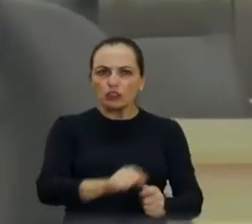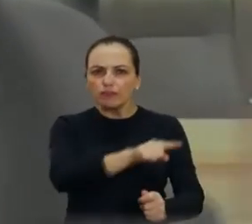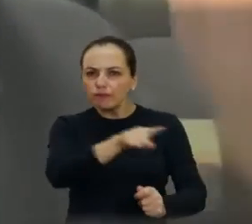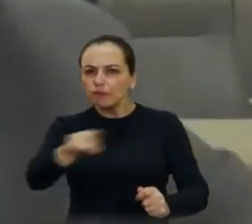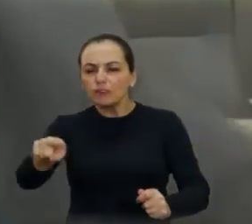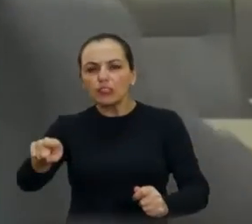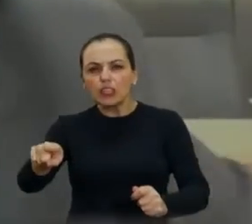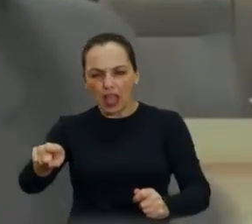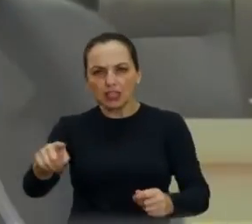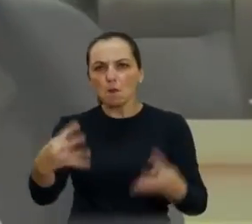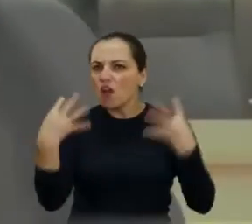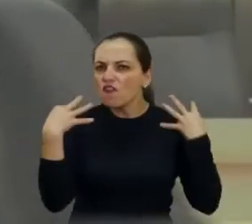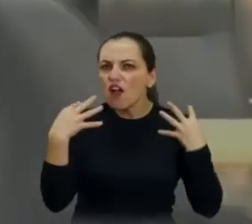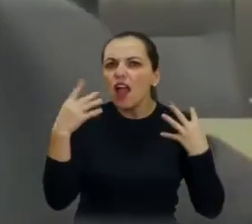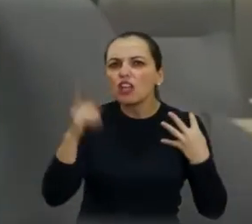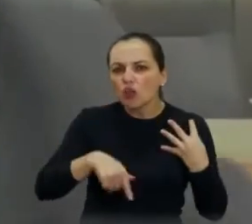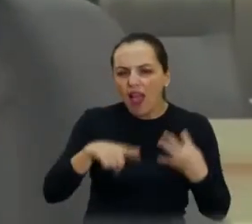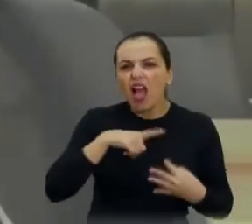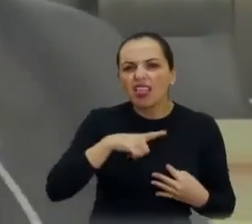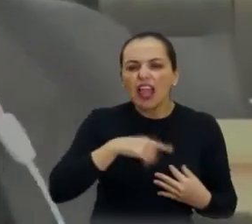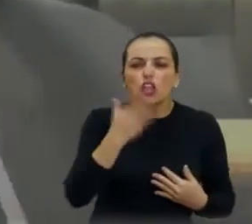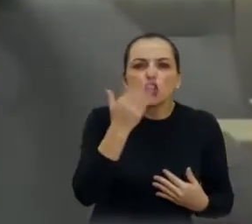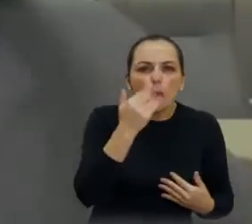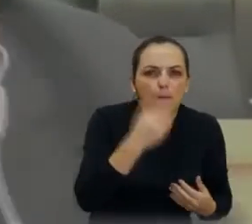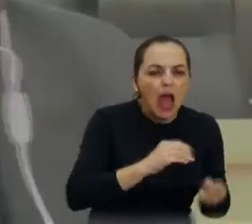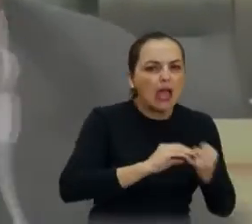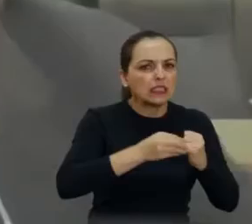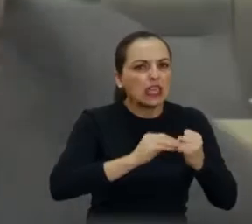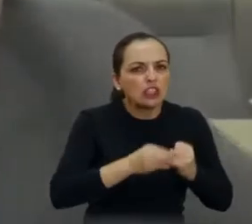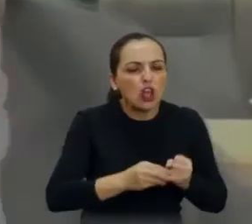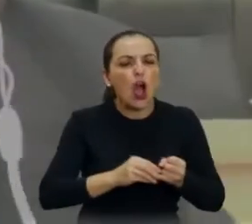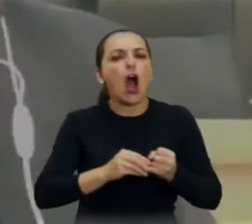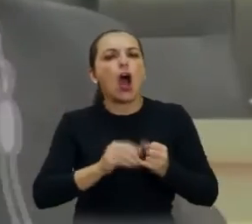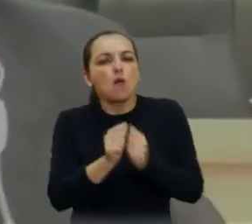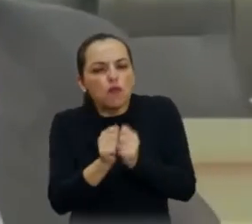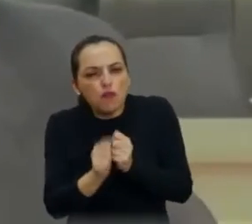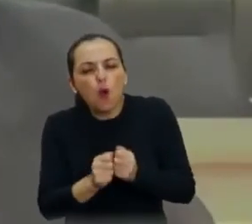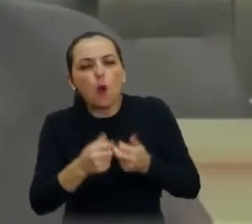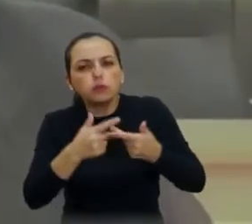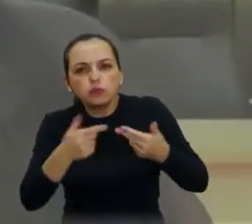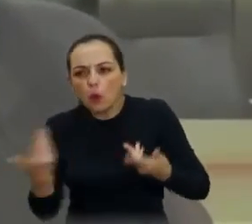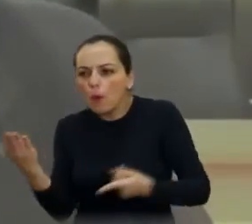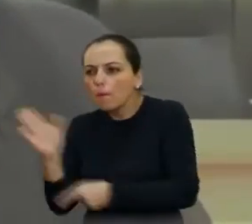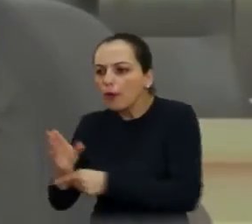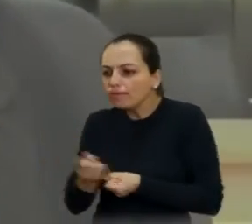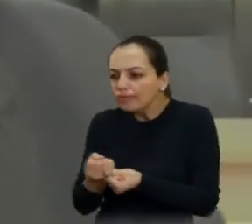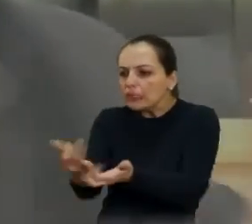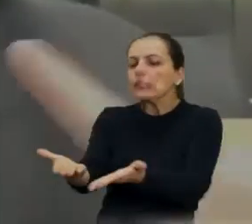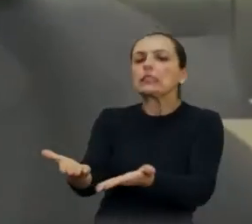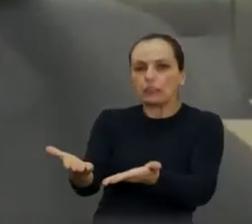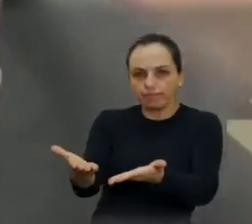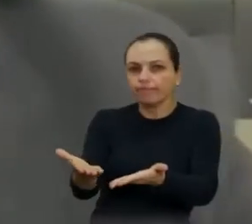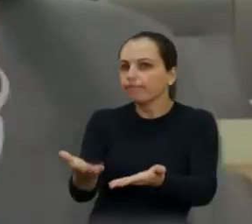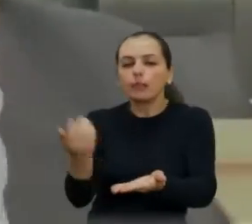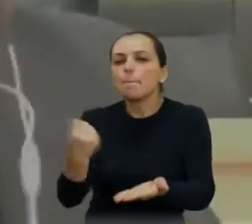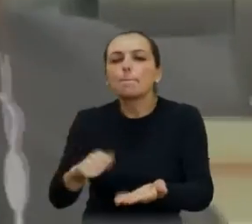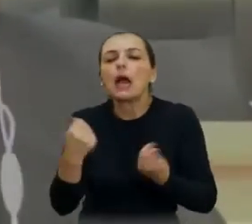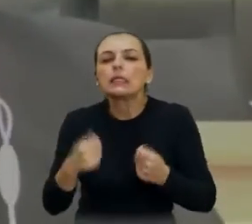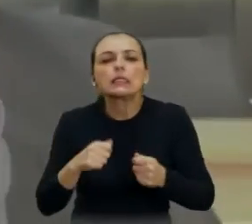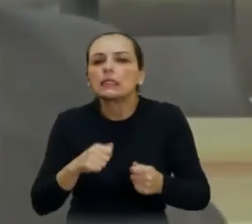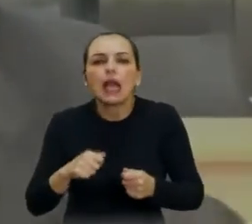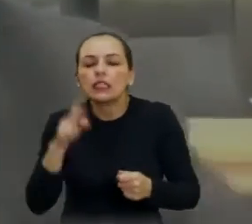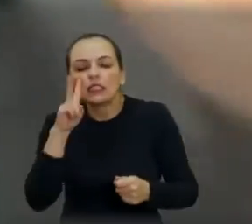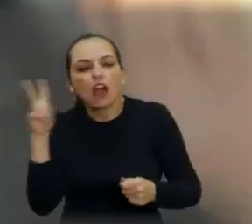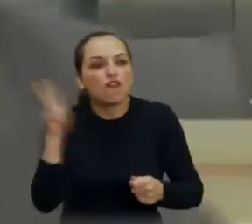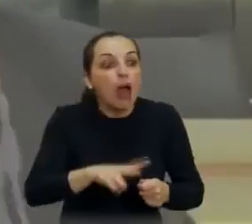ouvindo em casa. Tem 1 quilo de feijão, tem um arroz, se tiver necessidade, para ajudar o seu próximo. Não precisa ver ninguém comer gato